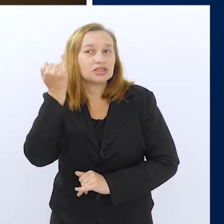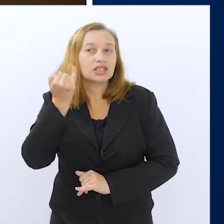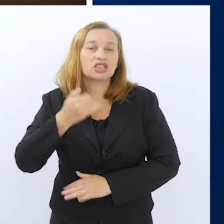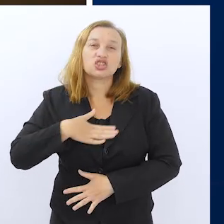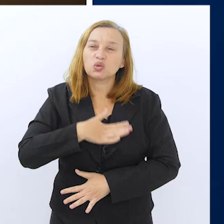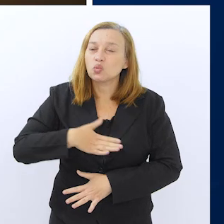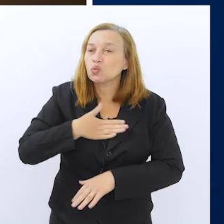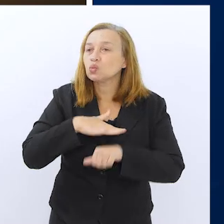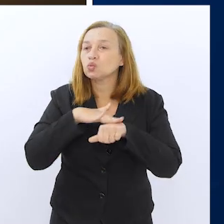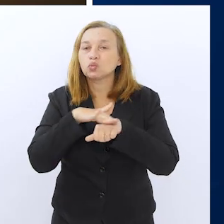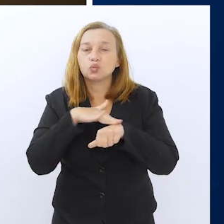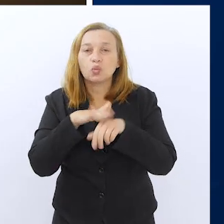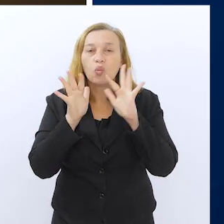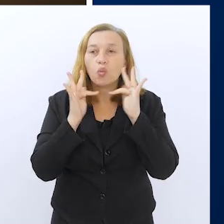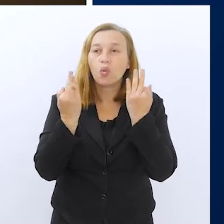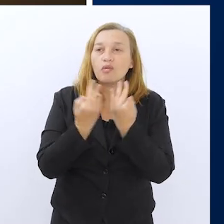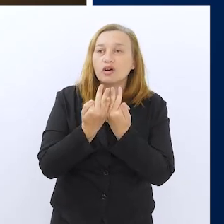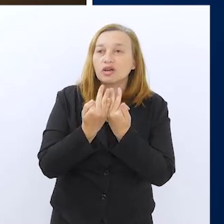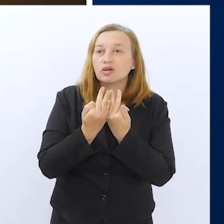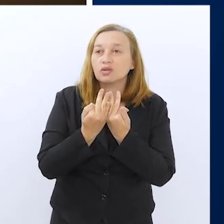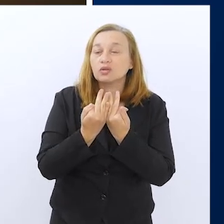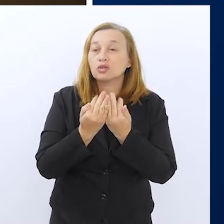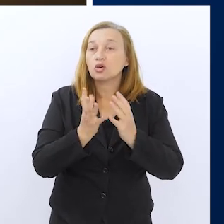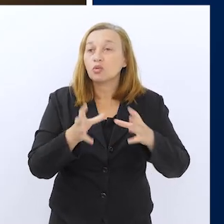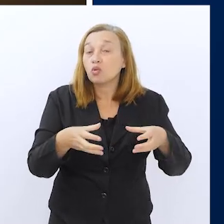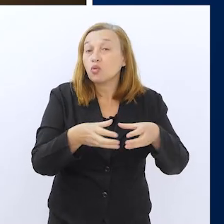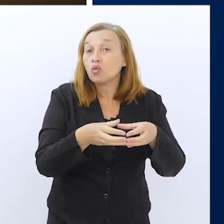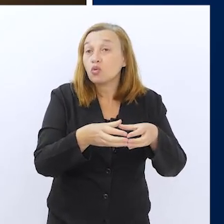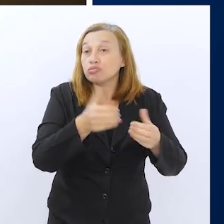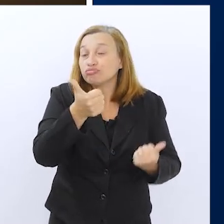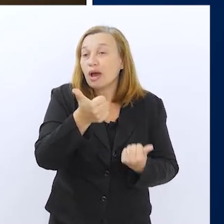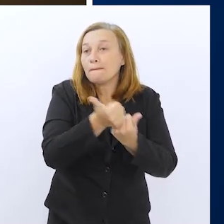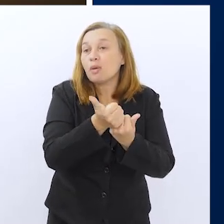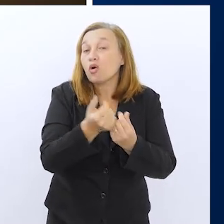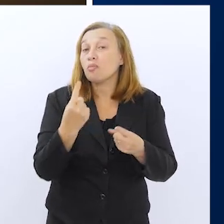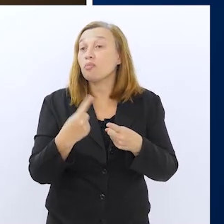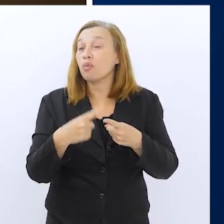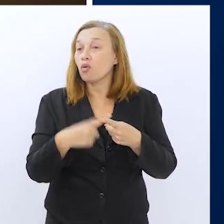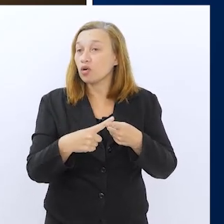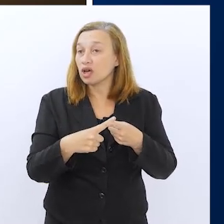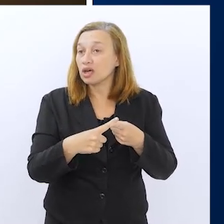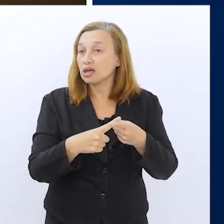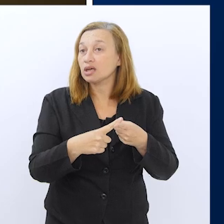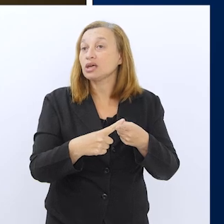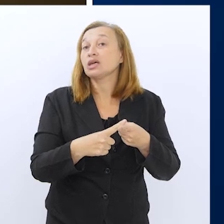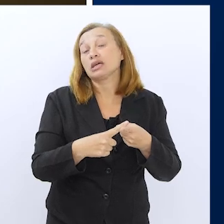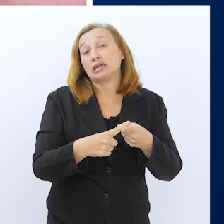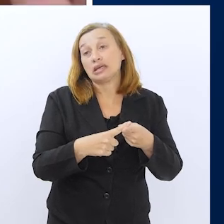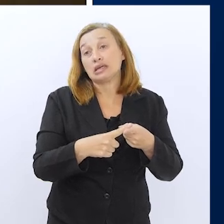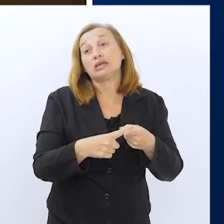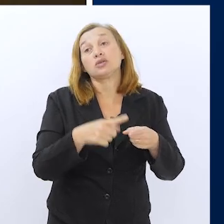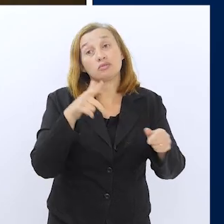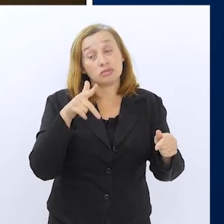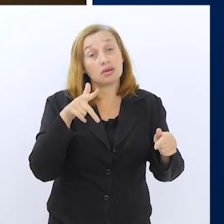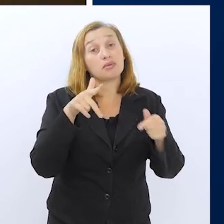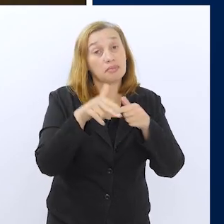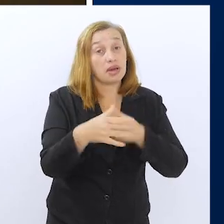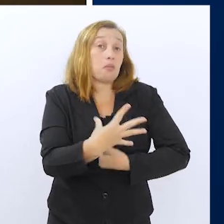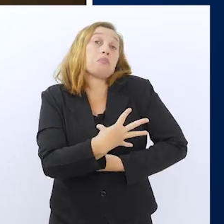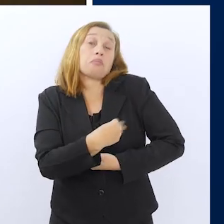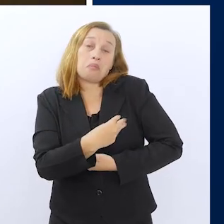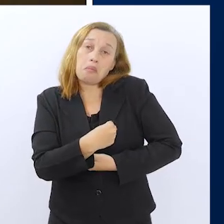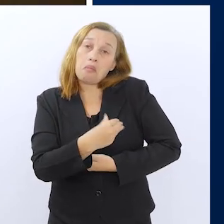importante, né? A gente gosta muito de conversar com as famílias sobre rede de apoio, porque isso interfere completamente na